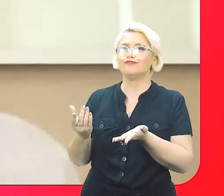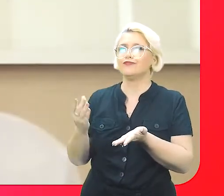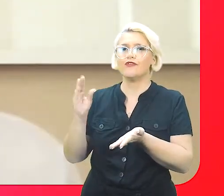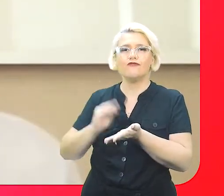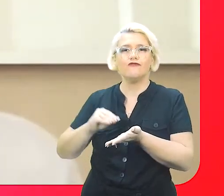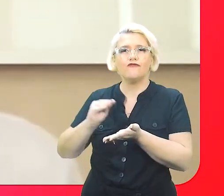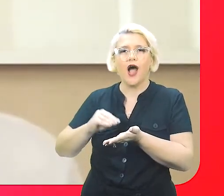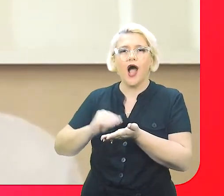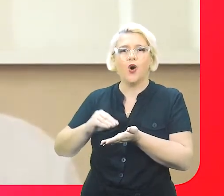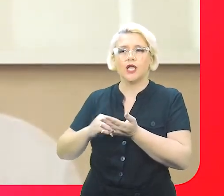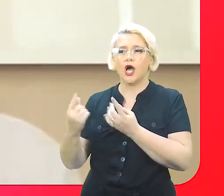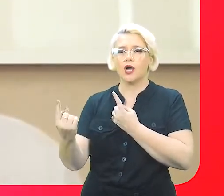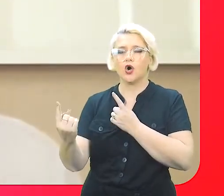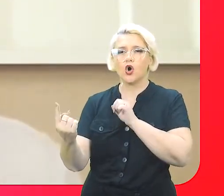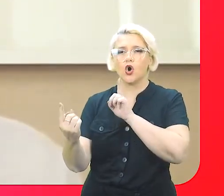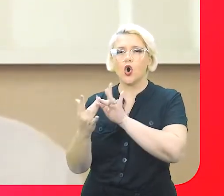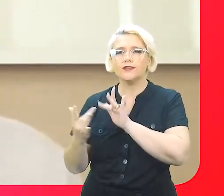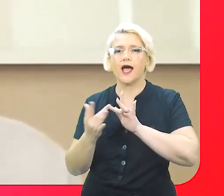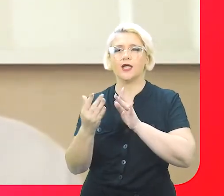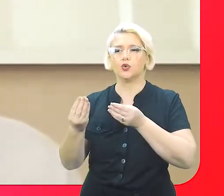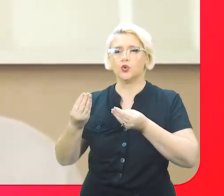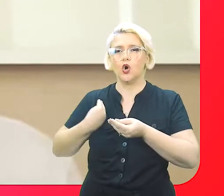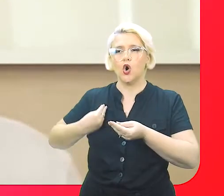com as novas gerações,